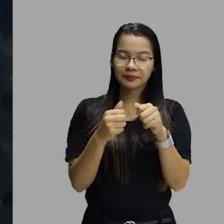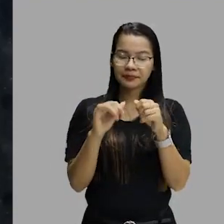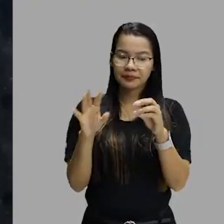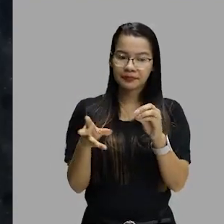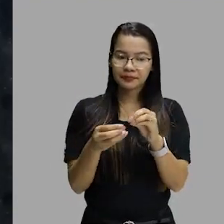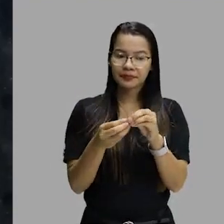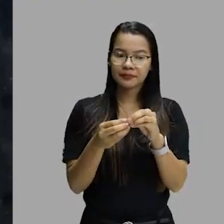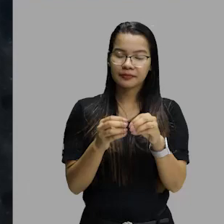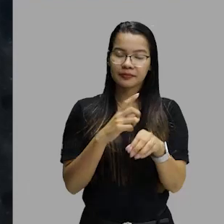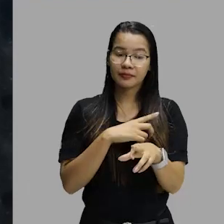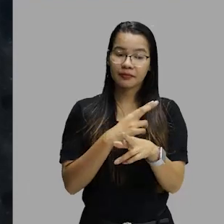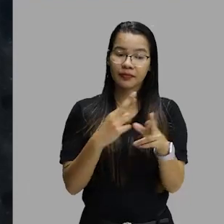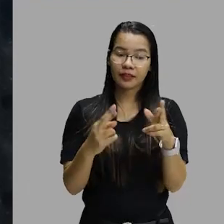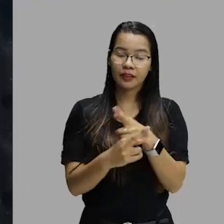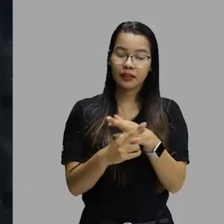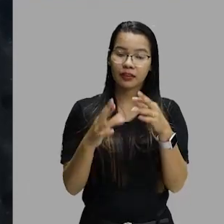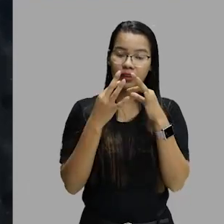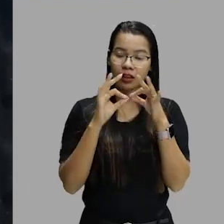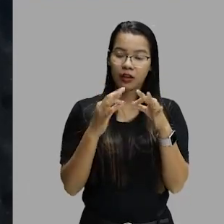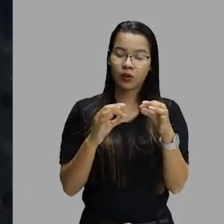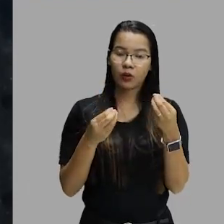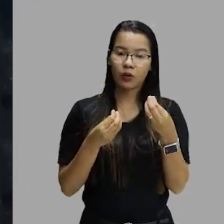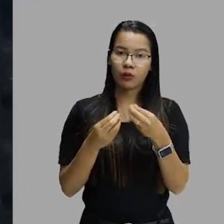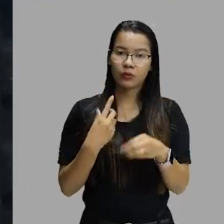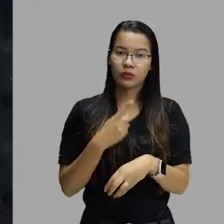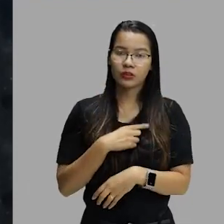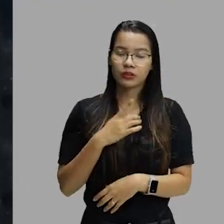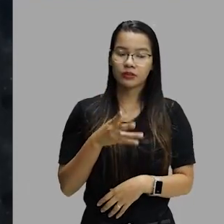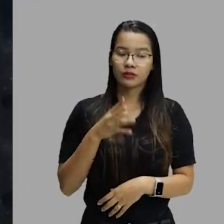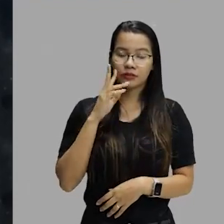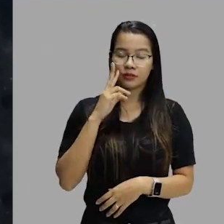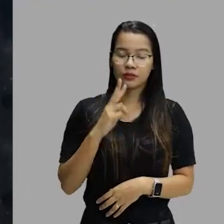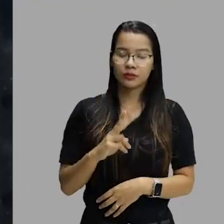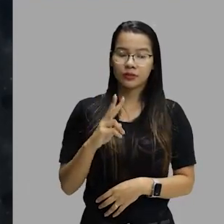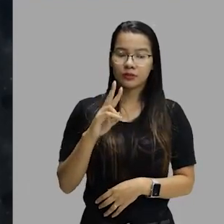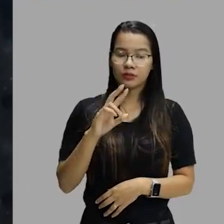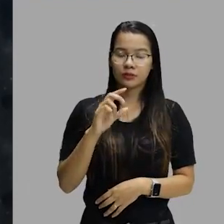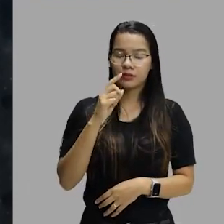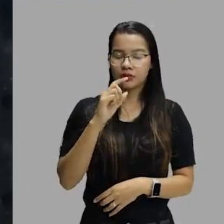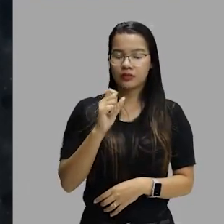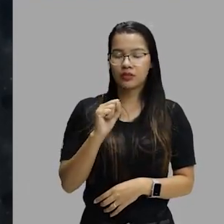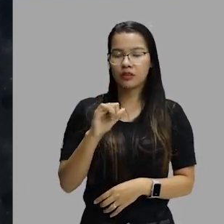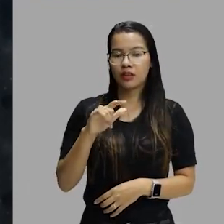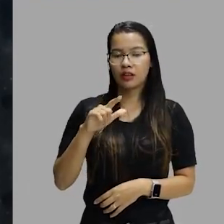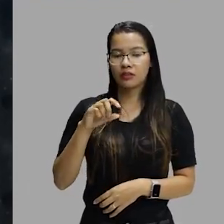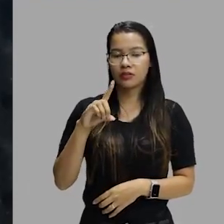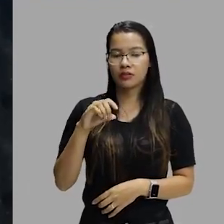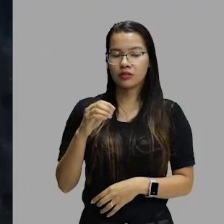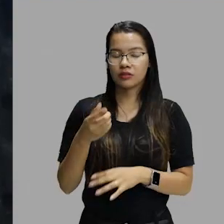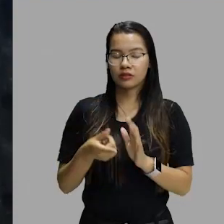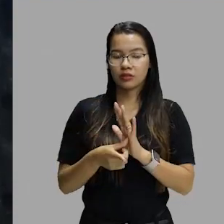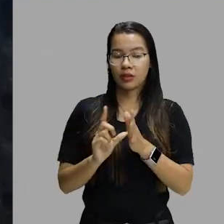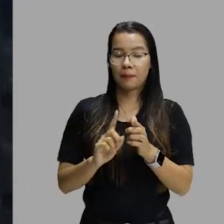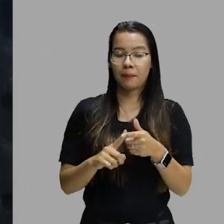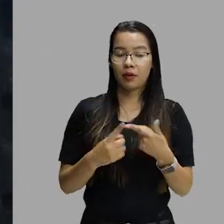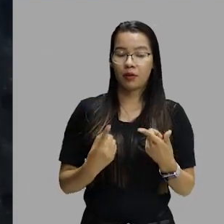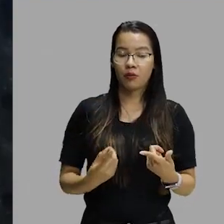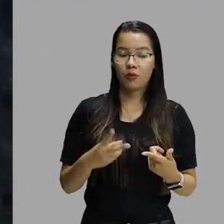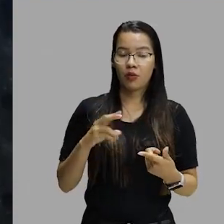relação sintática com esse complemento, como nós acabamos de ver no slide anterior, tá? Agora, o vocativo eu posso dizer assim,